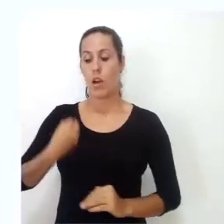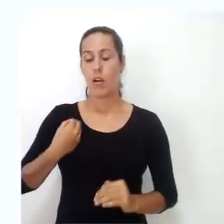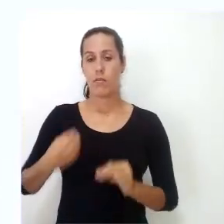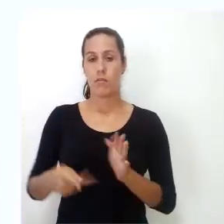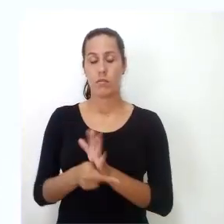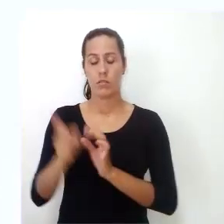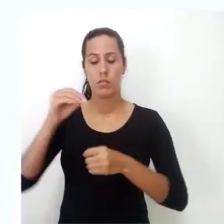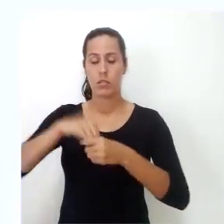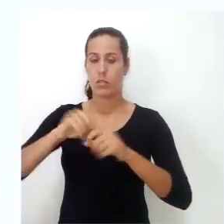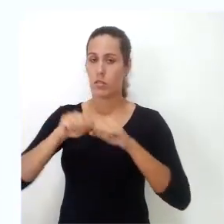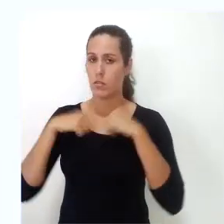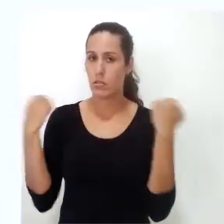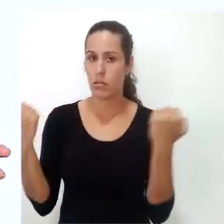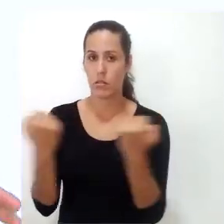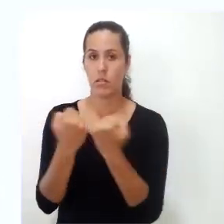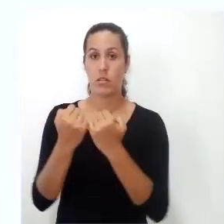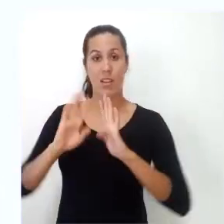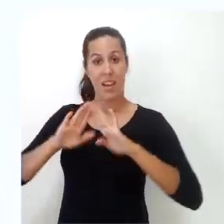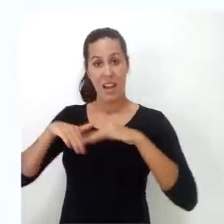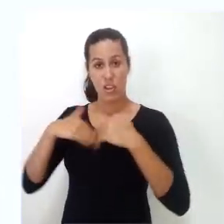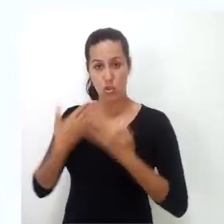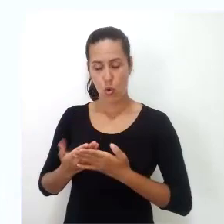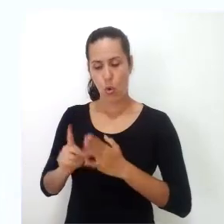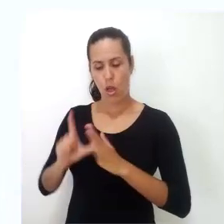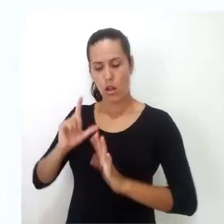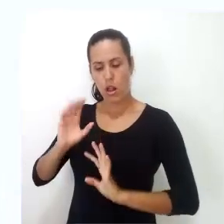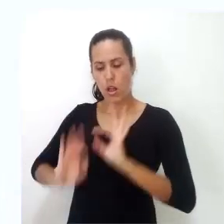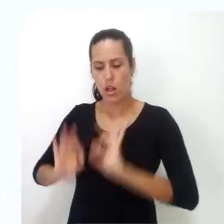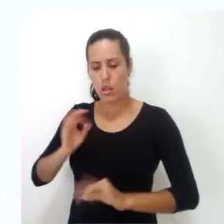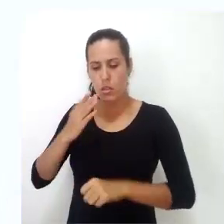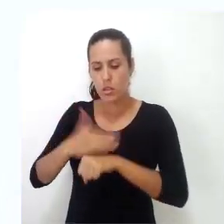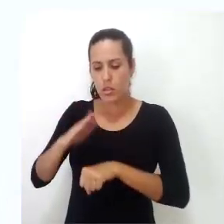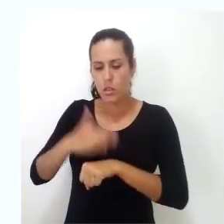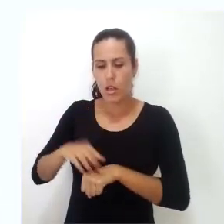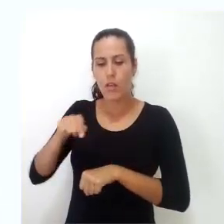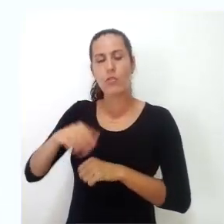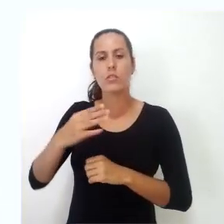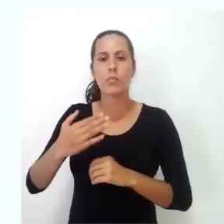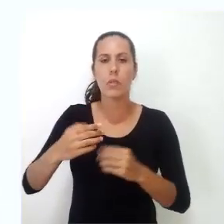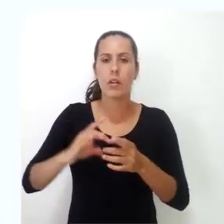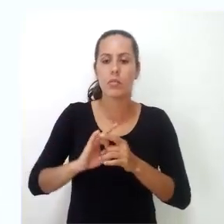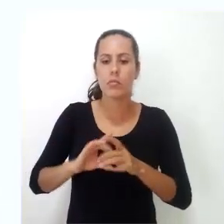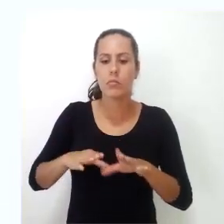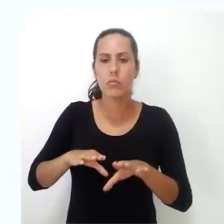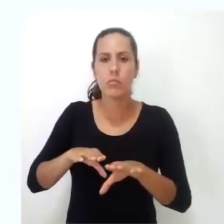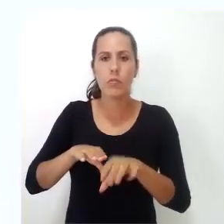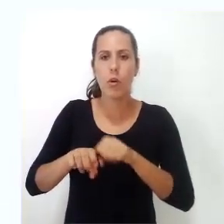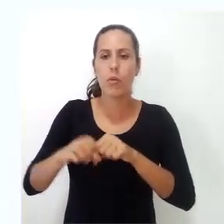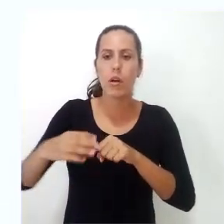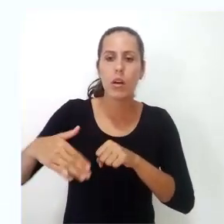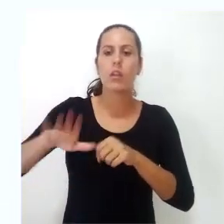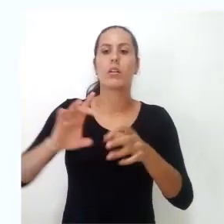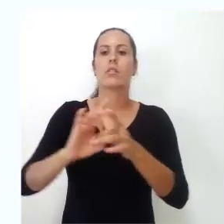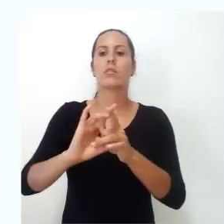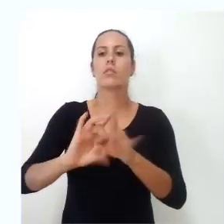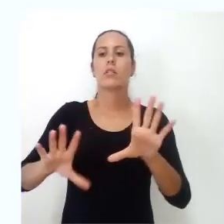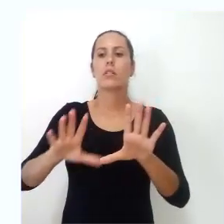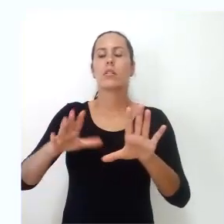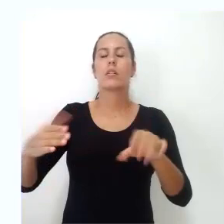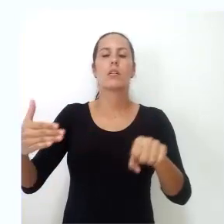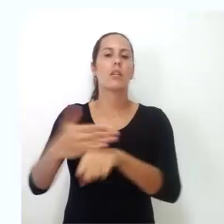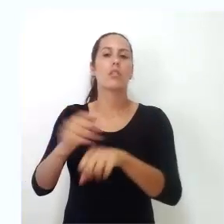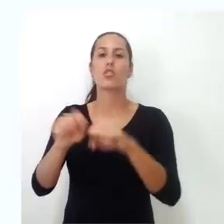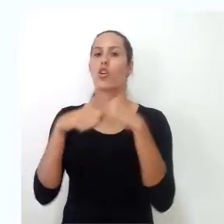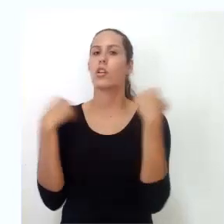dever, a vida em sociedade, a escola que prepara para a sociedade. Então, tais textos são importantes,